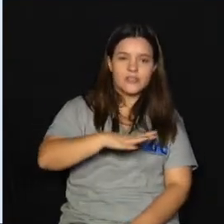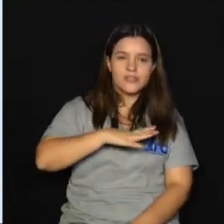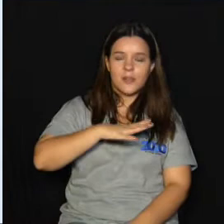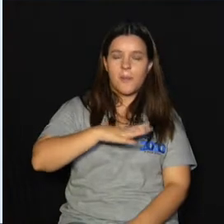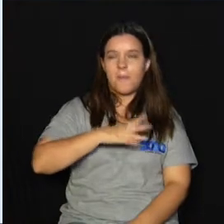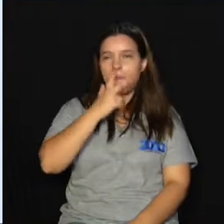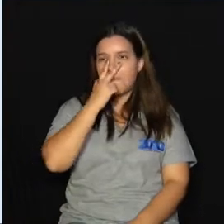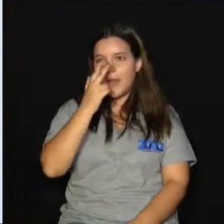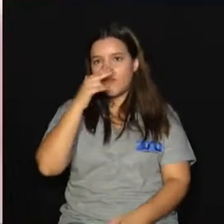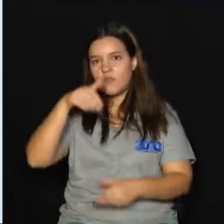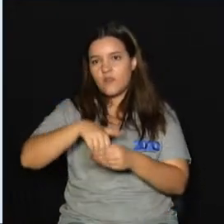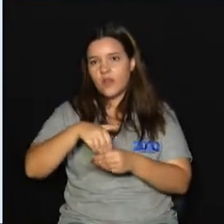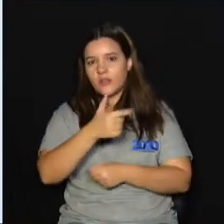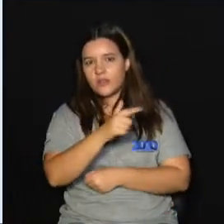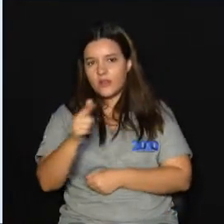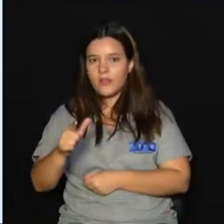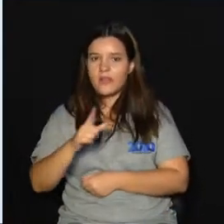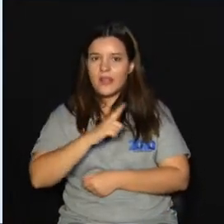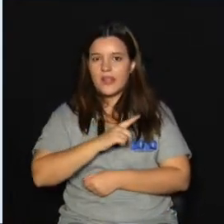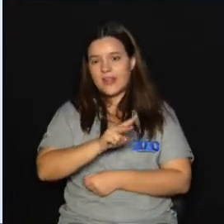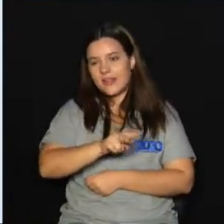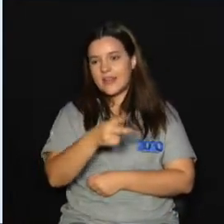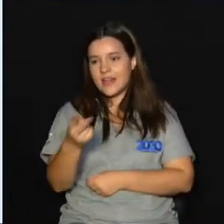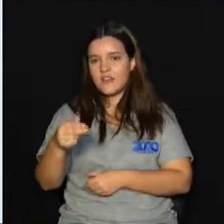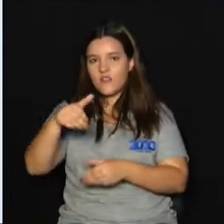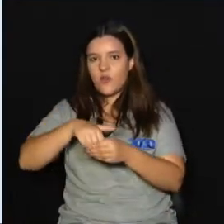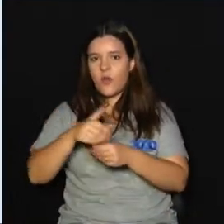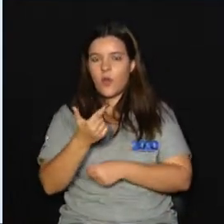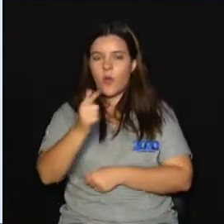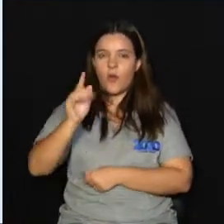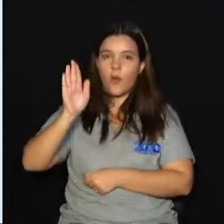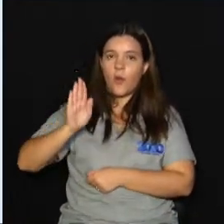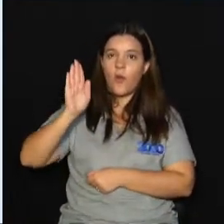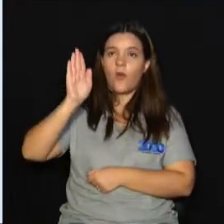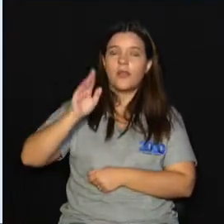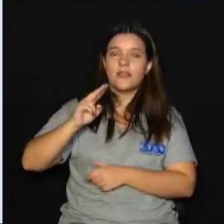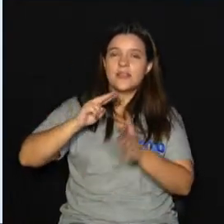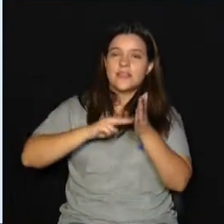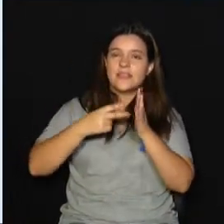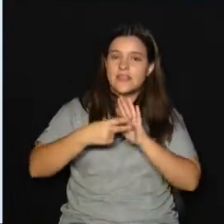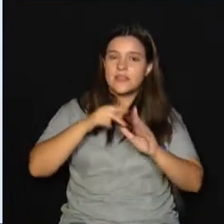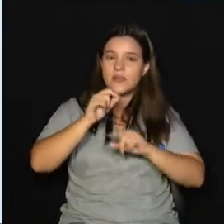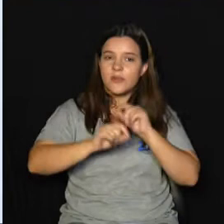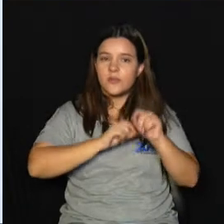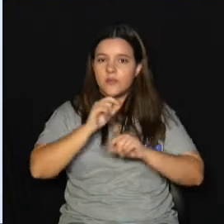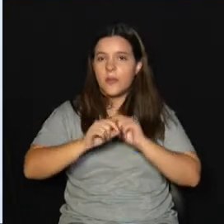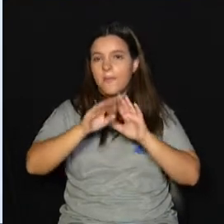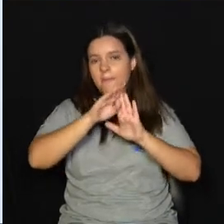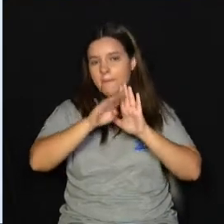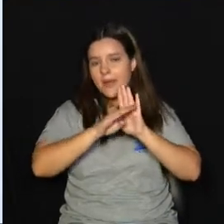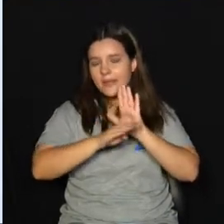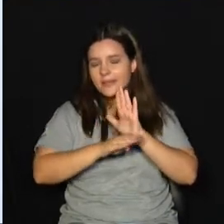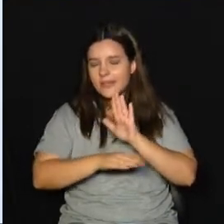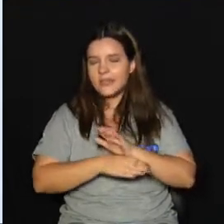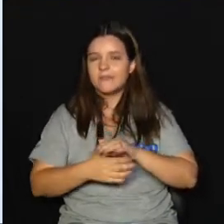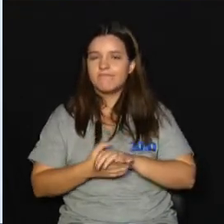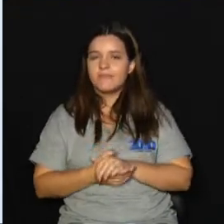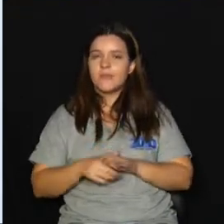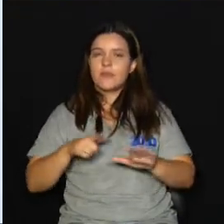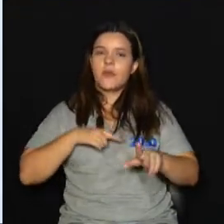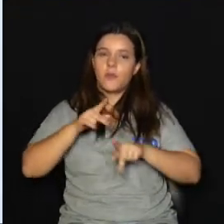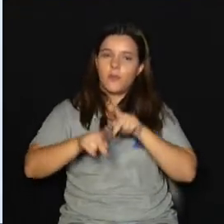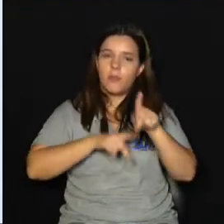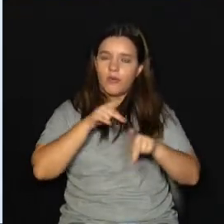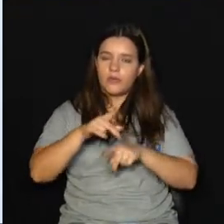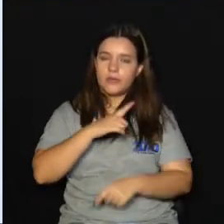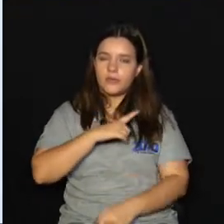que não votava, teve uma transferência de voto desse candidato, o que isso significa em relação a pautas e a demandas que essa população tem, e a gente